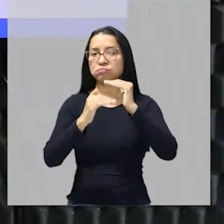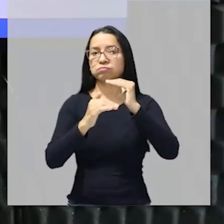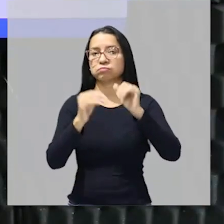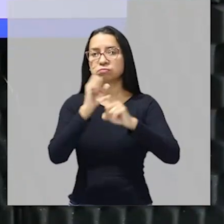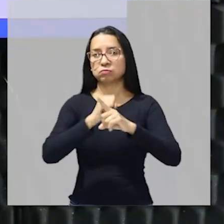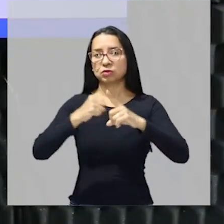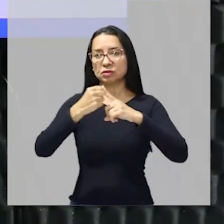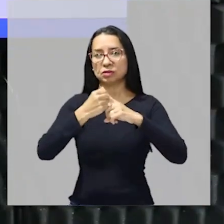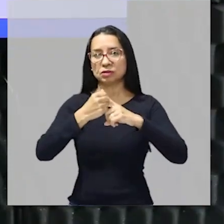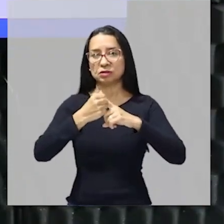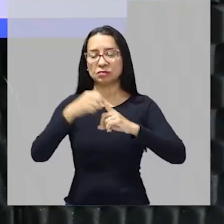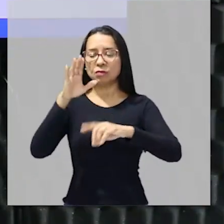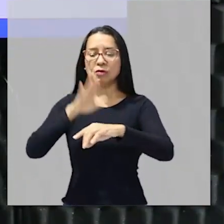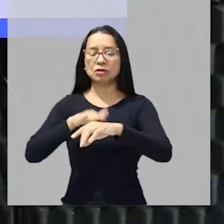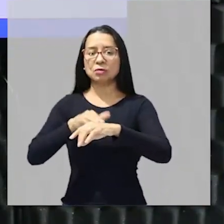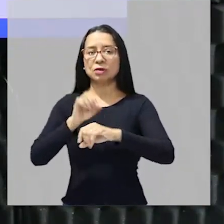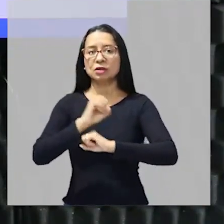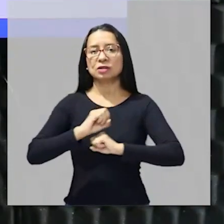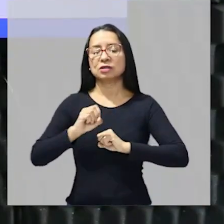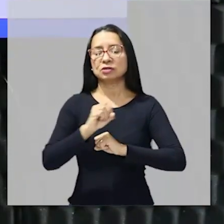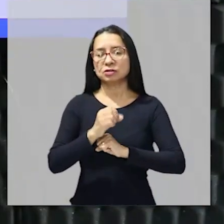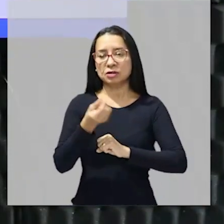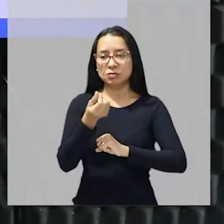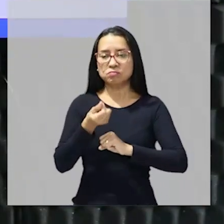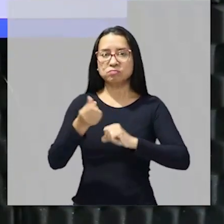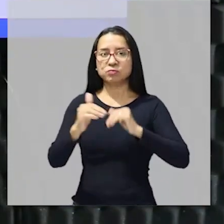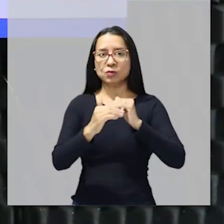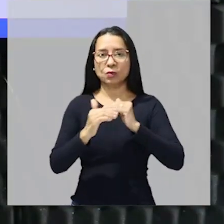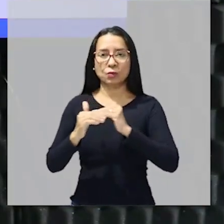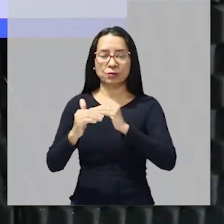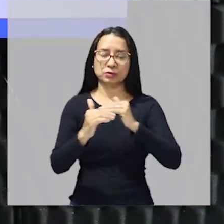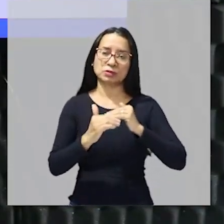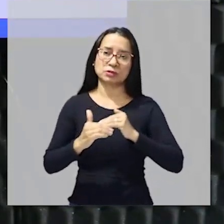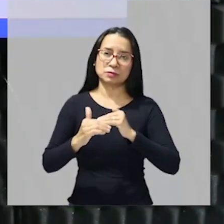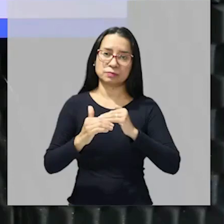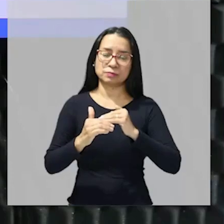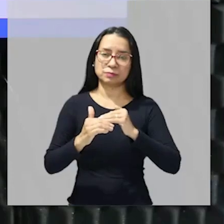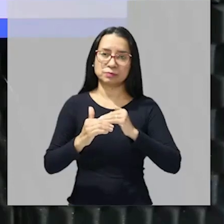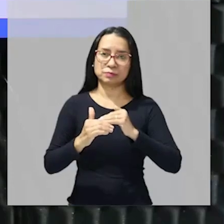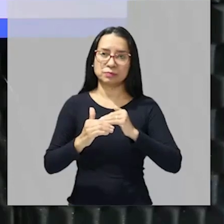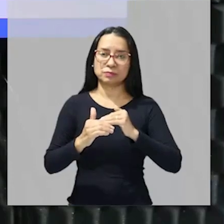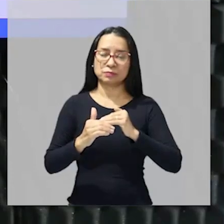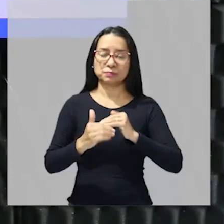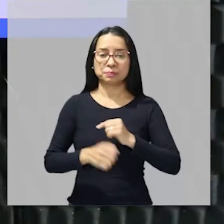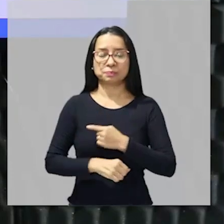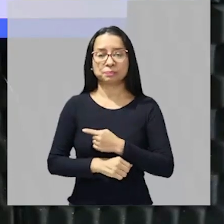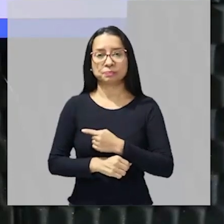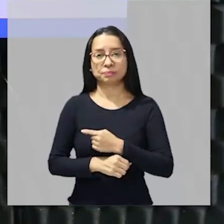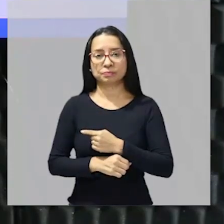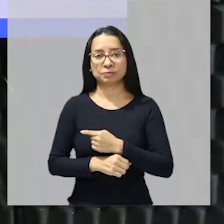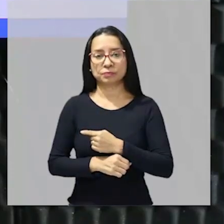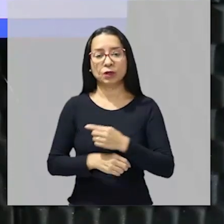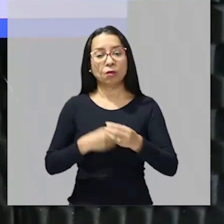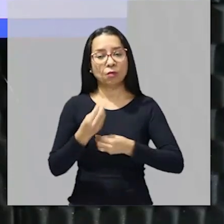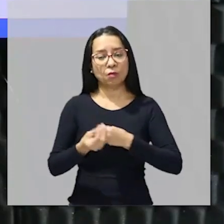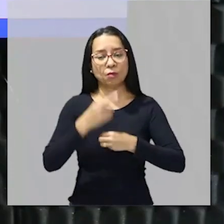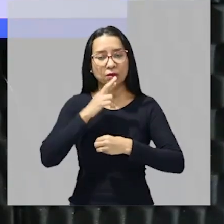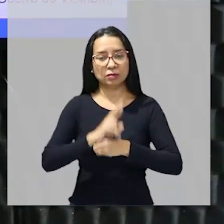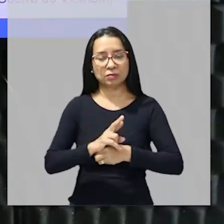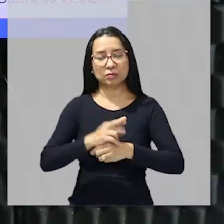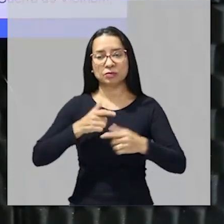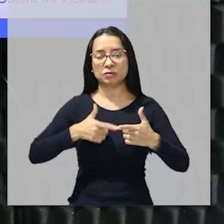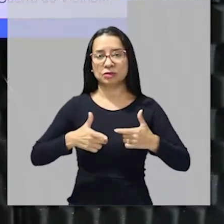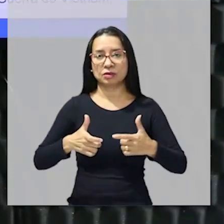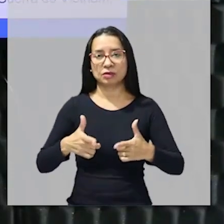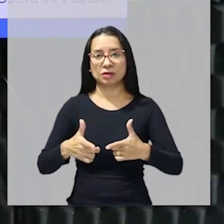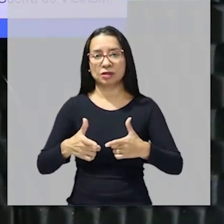comunistas. Então foi uma política extremamente conservadora, uma verdadeira histeria que se viveu nos Estados Unidos como reflexo da Guerra Fria